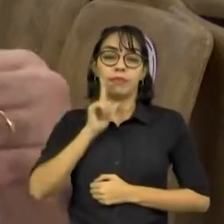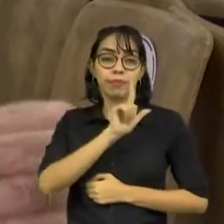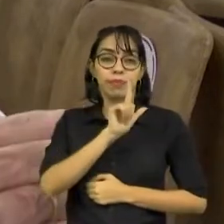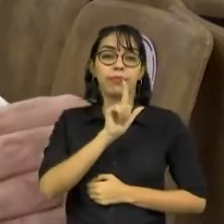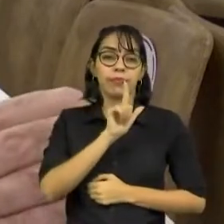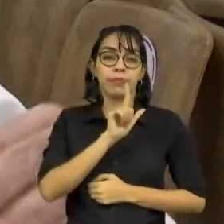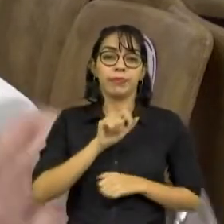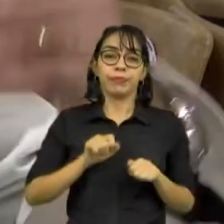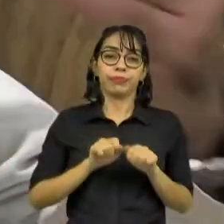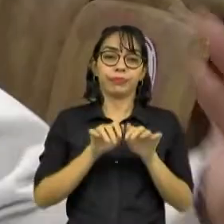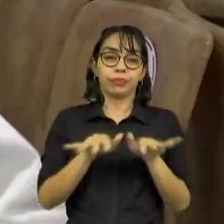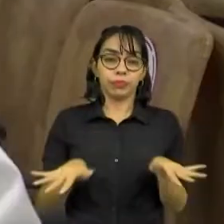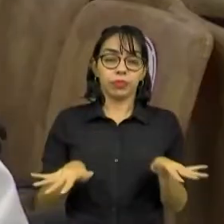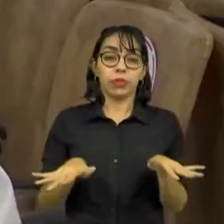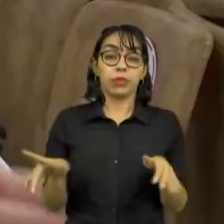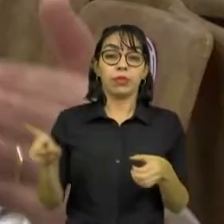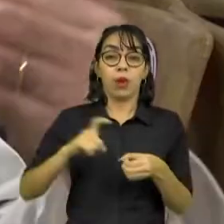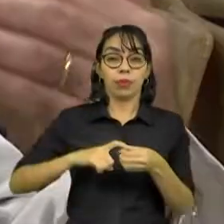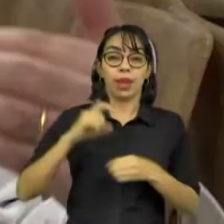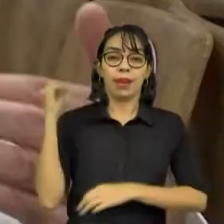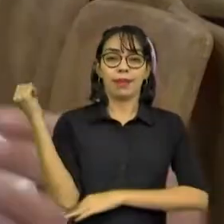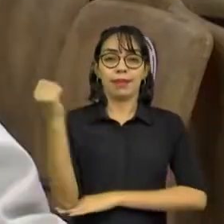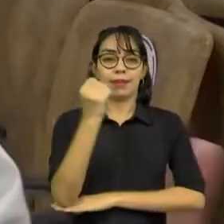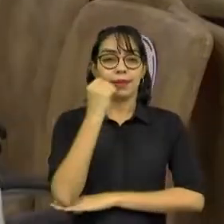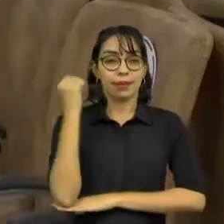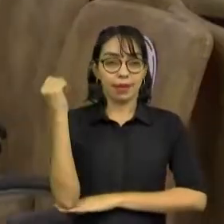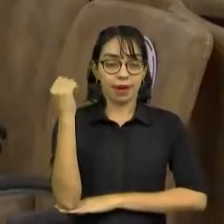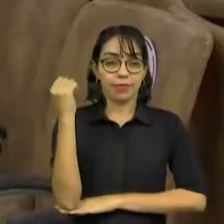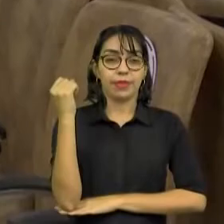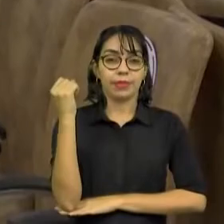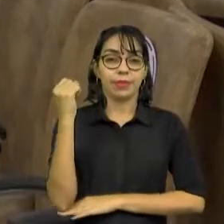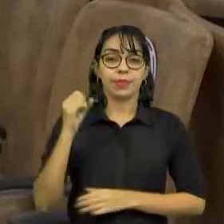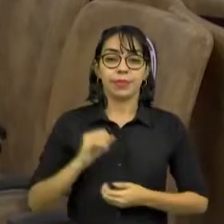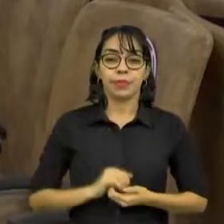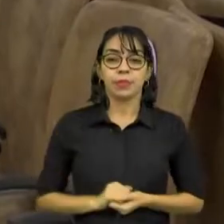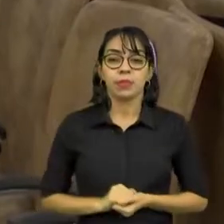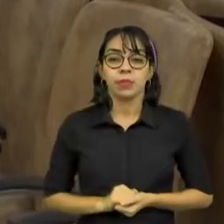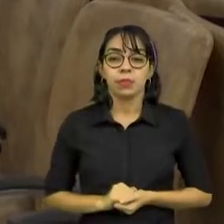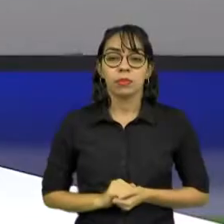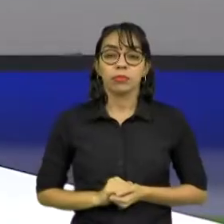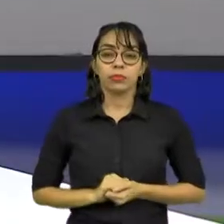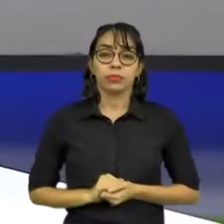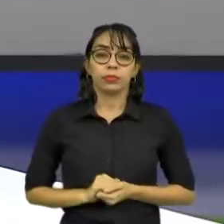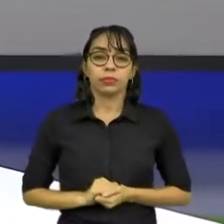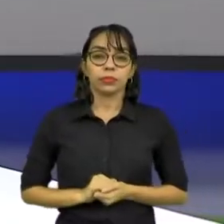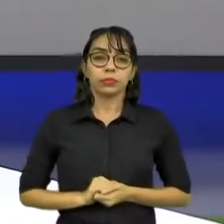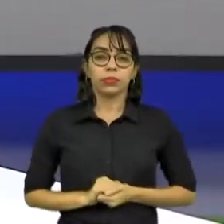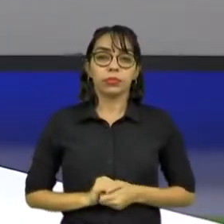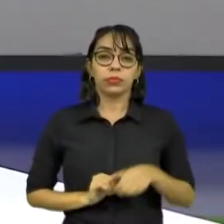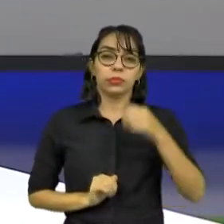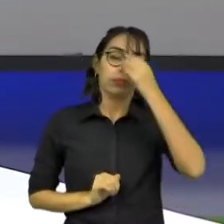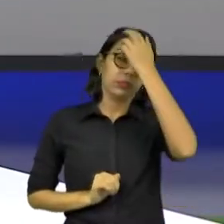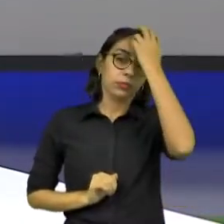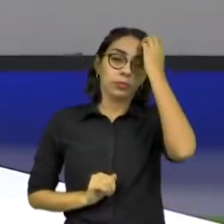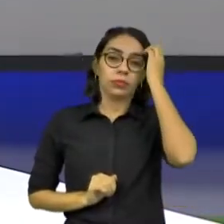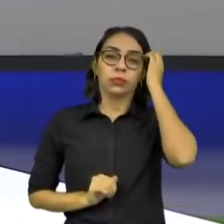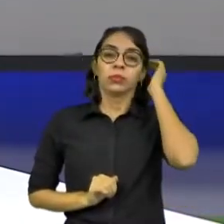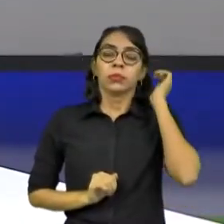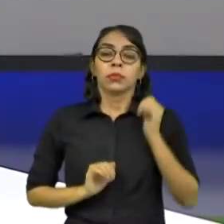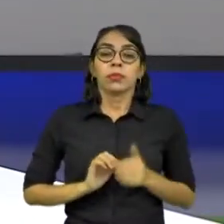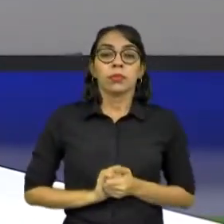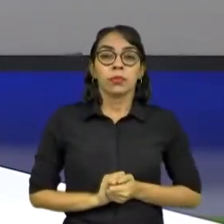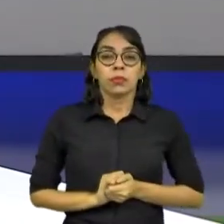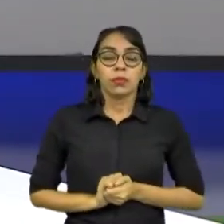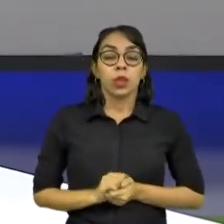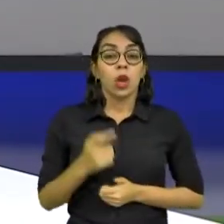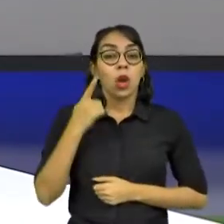e voltar à gravidade populacional daquela doença em si. E atenção, olha